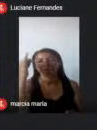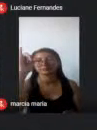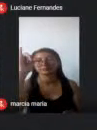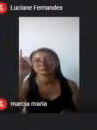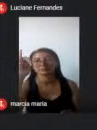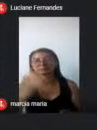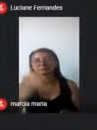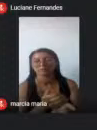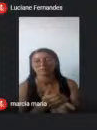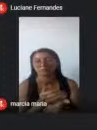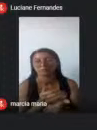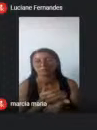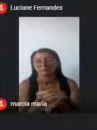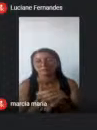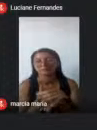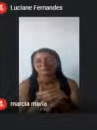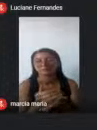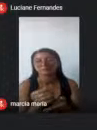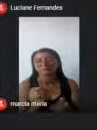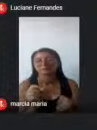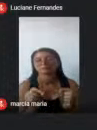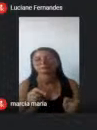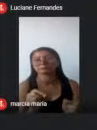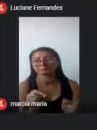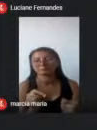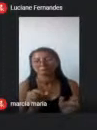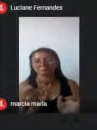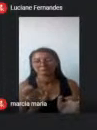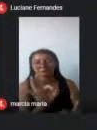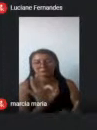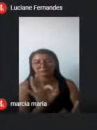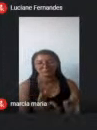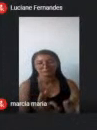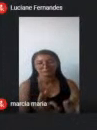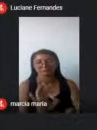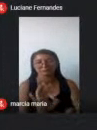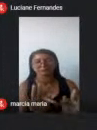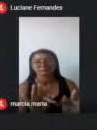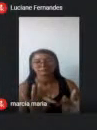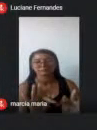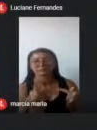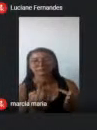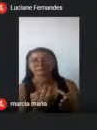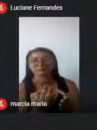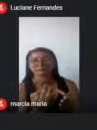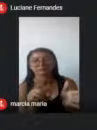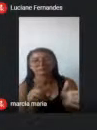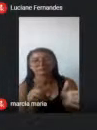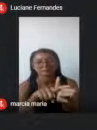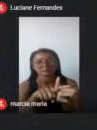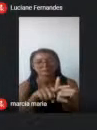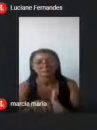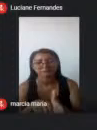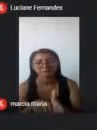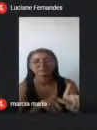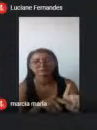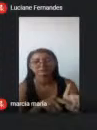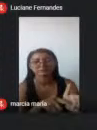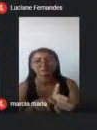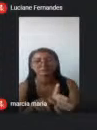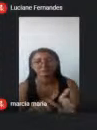um planejamento familiar, né, os exames preventivos, um diagnóstico precoce, o tratamento